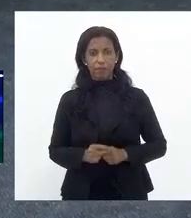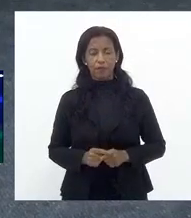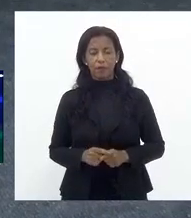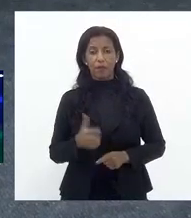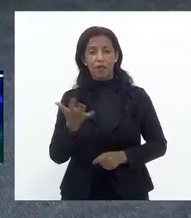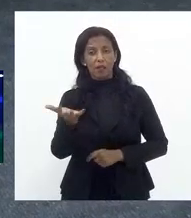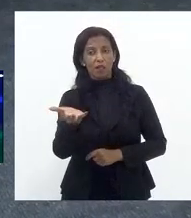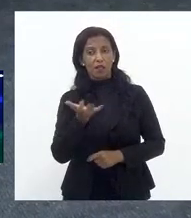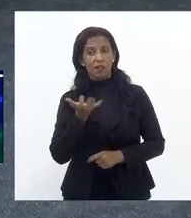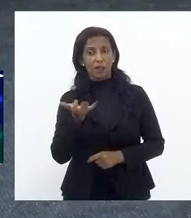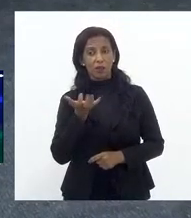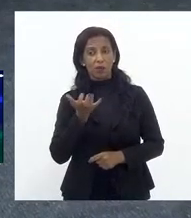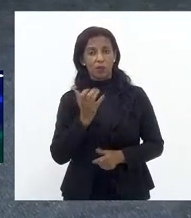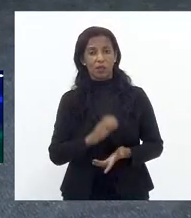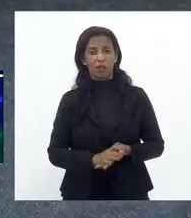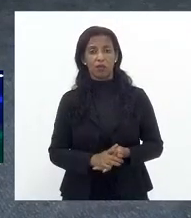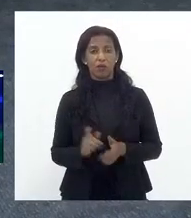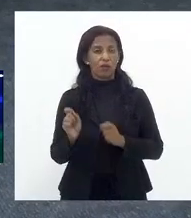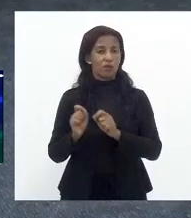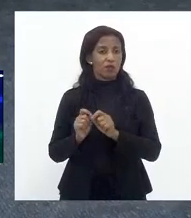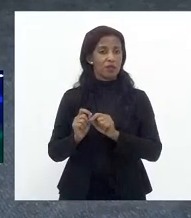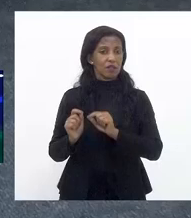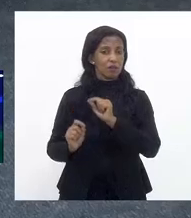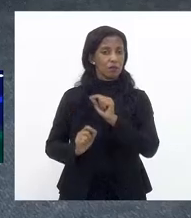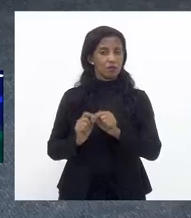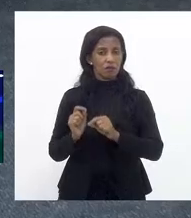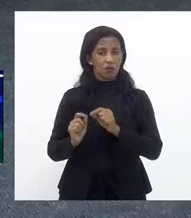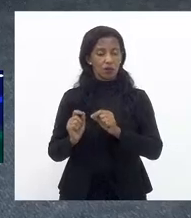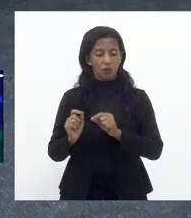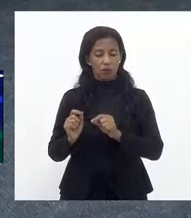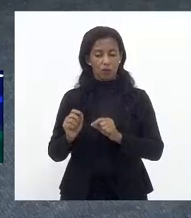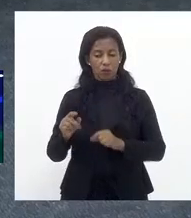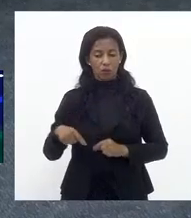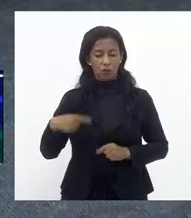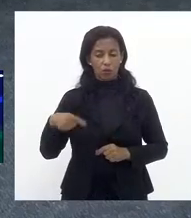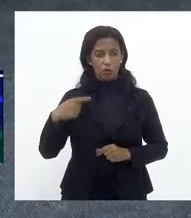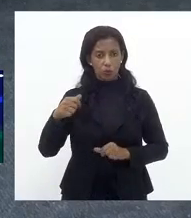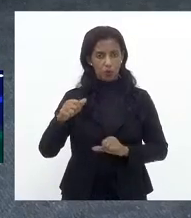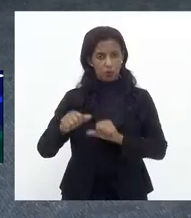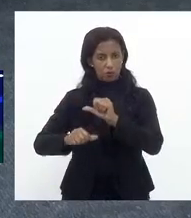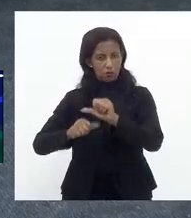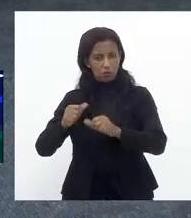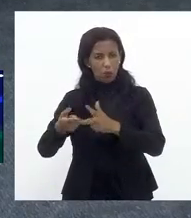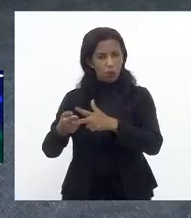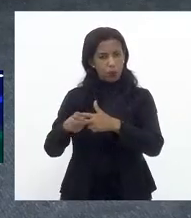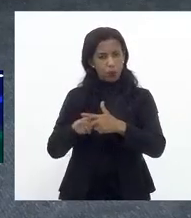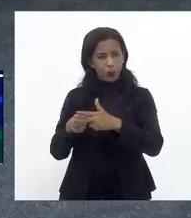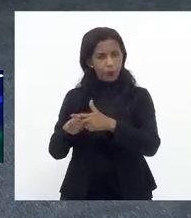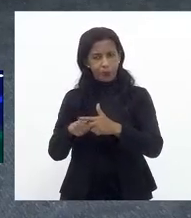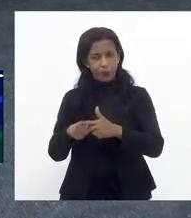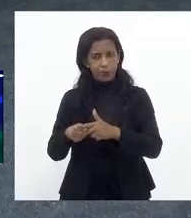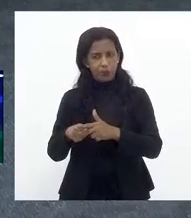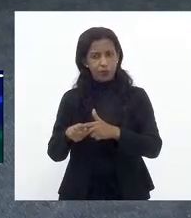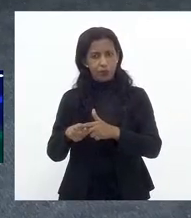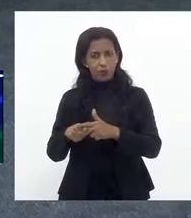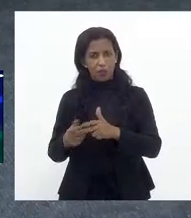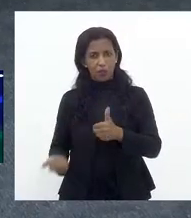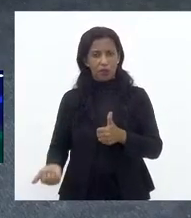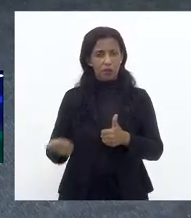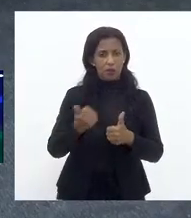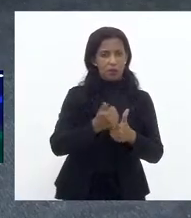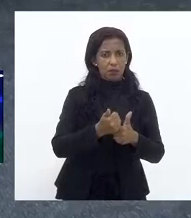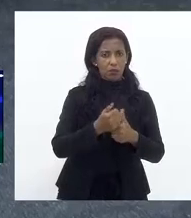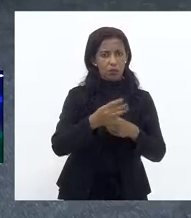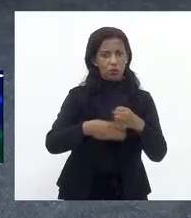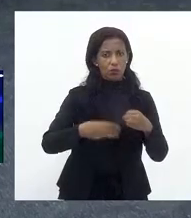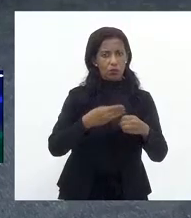querendo fazer com que os próximos reajustes não incidam sobre o triênio,